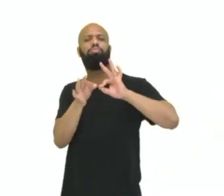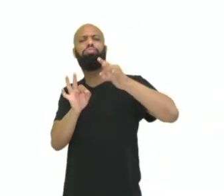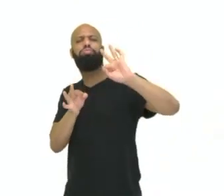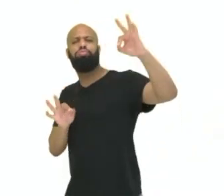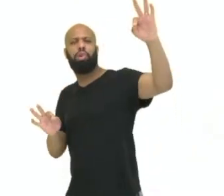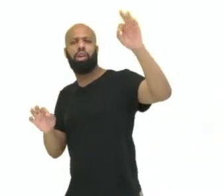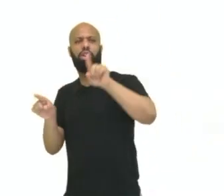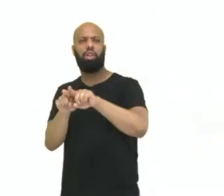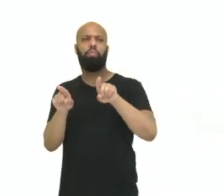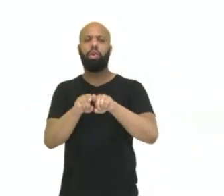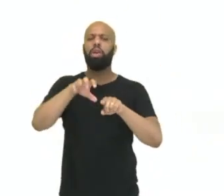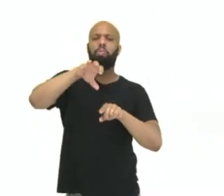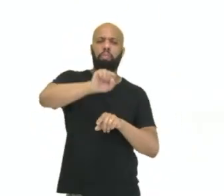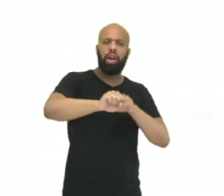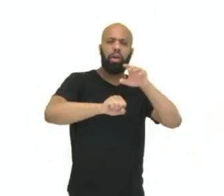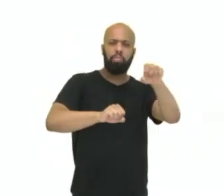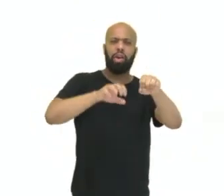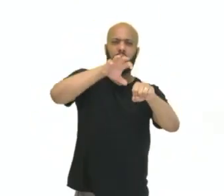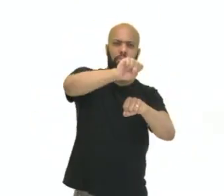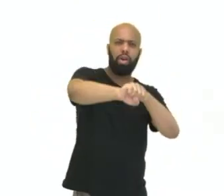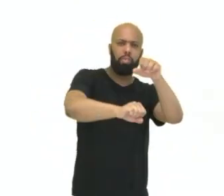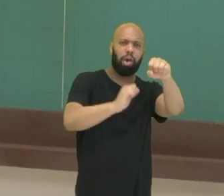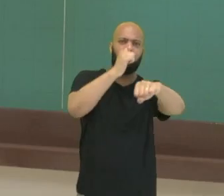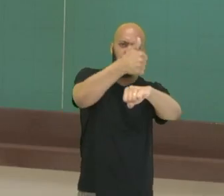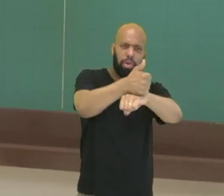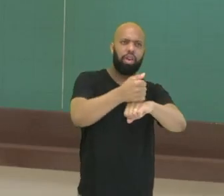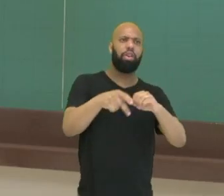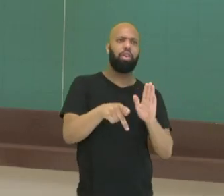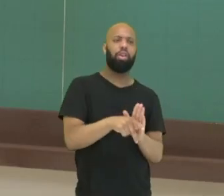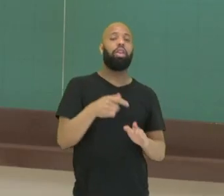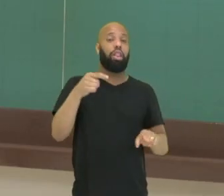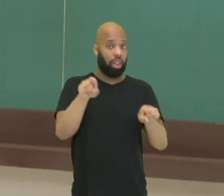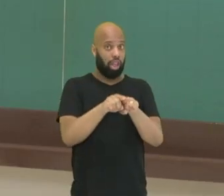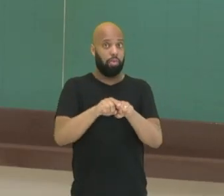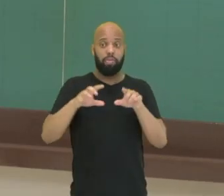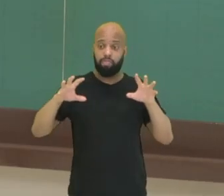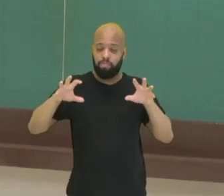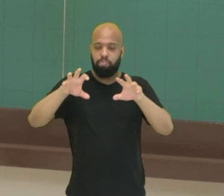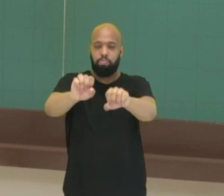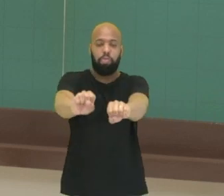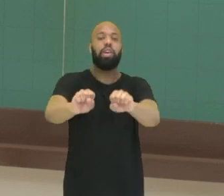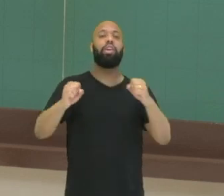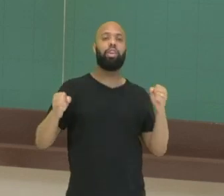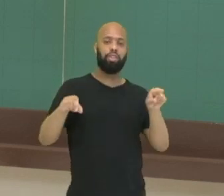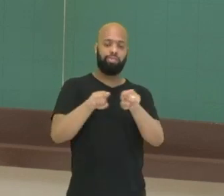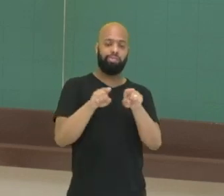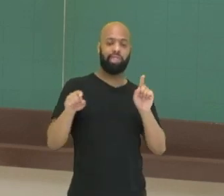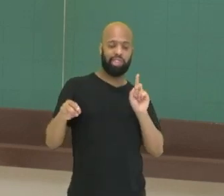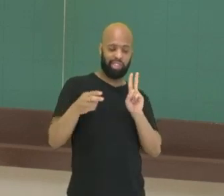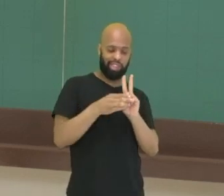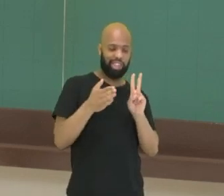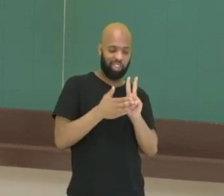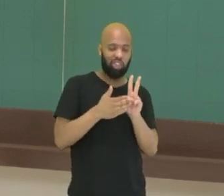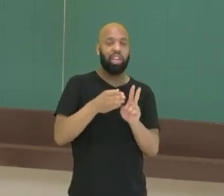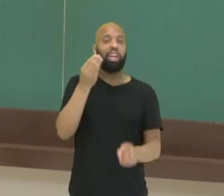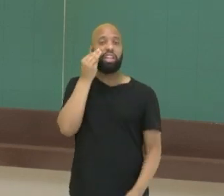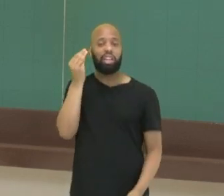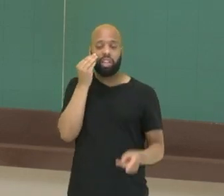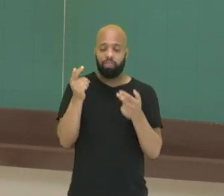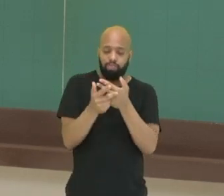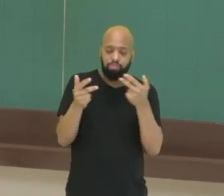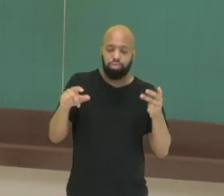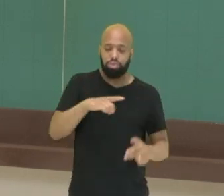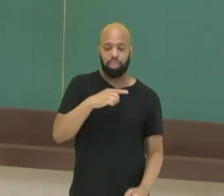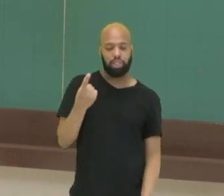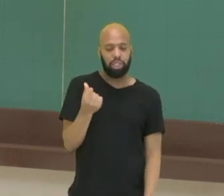né? Ocupando essas áreas ali, capturando indígenas e em busca de recursos que tivessem